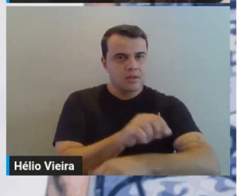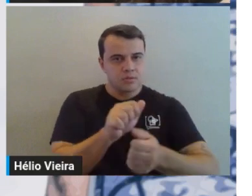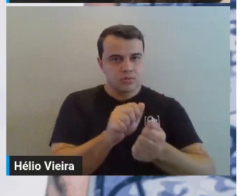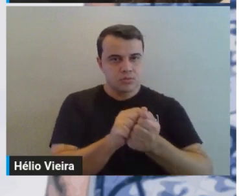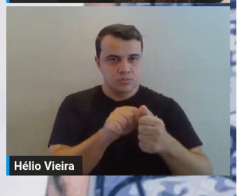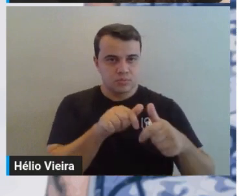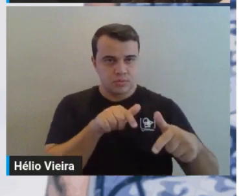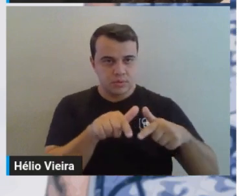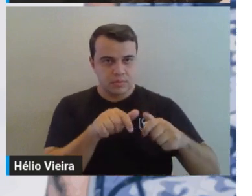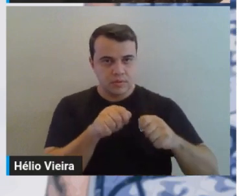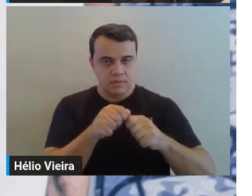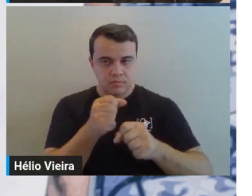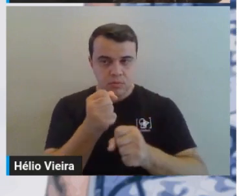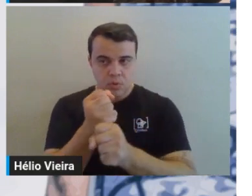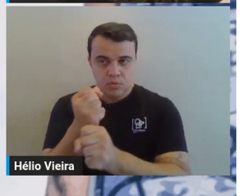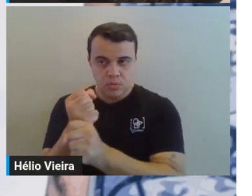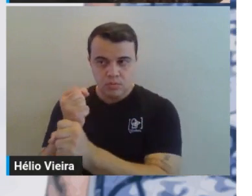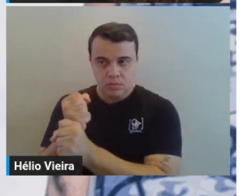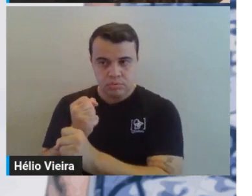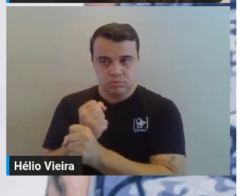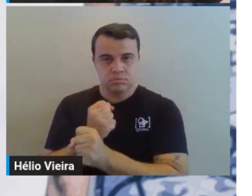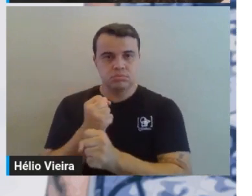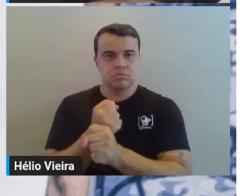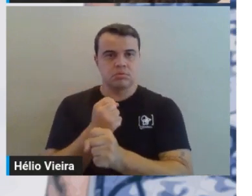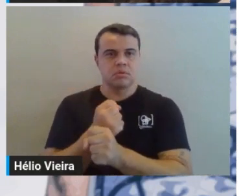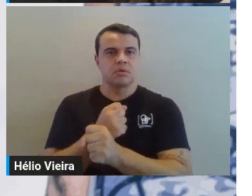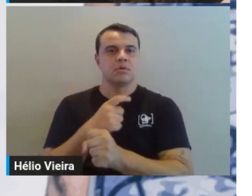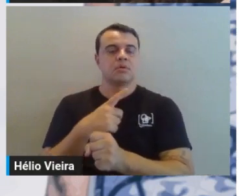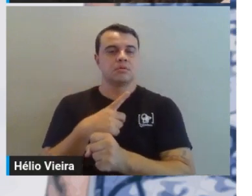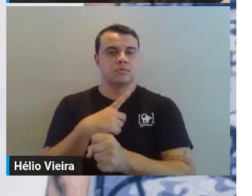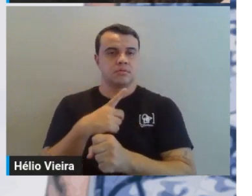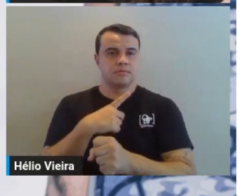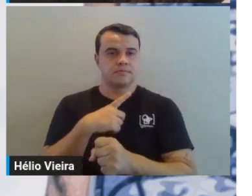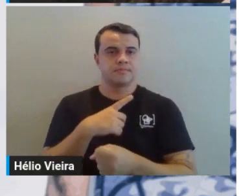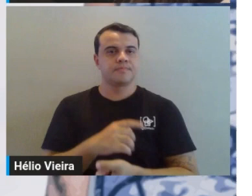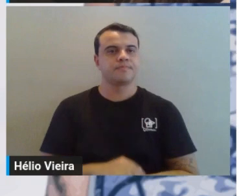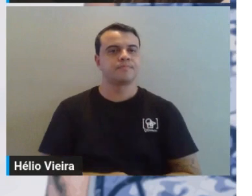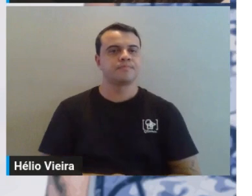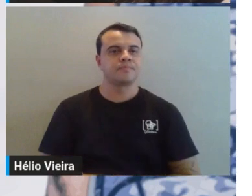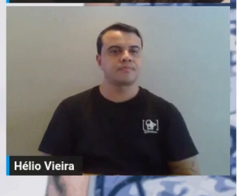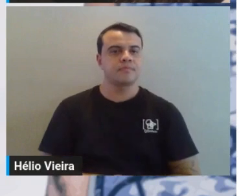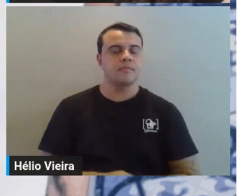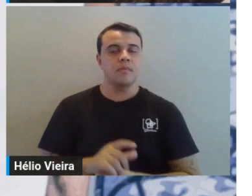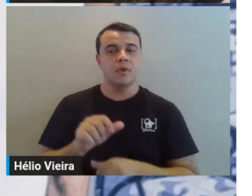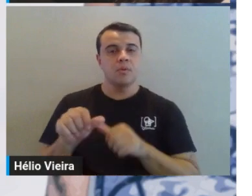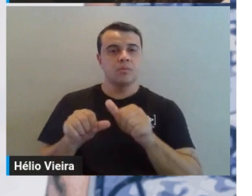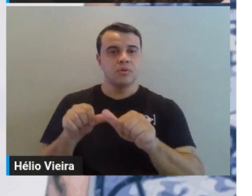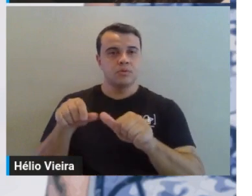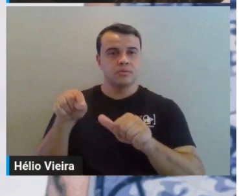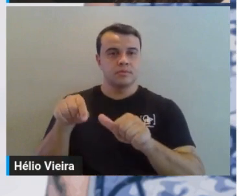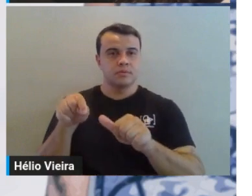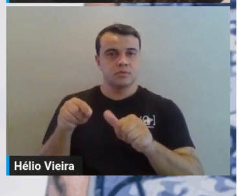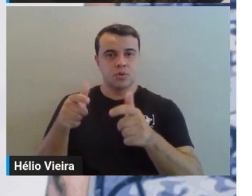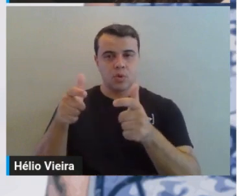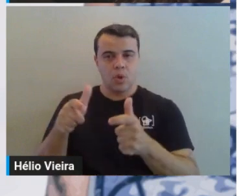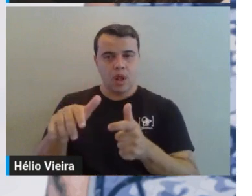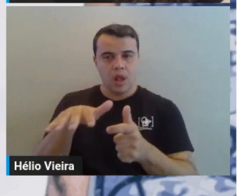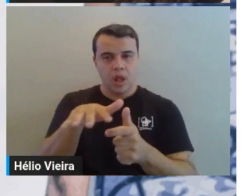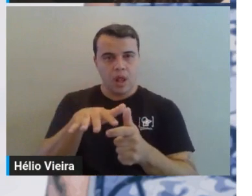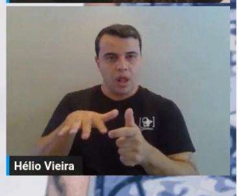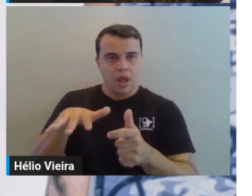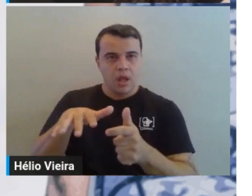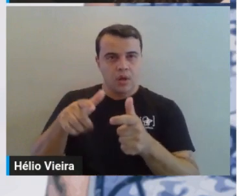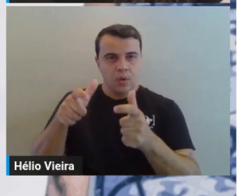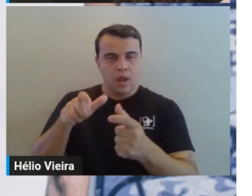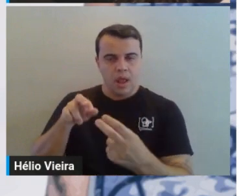ele faz intervenção nesse espaço da casa do baile e e transforma esse espaço em um centro